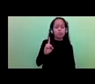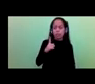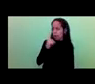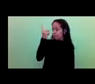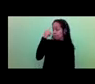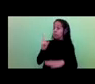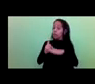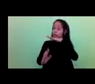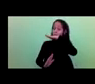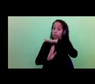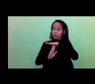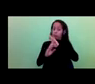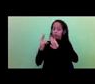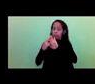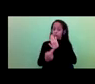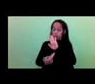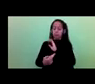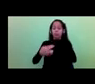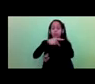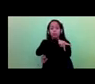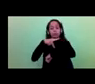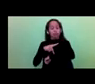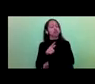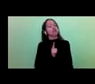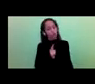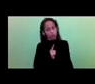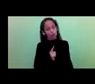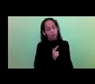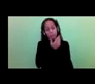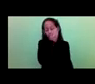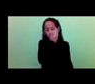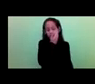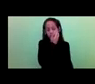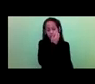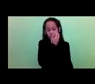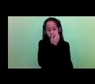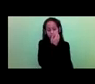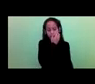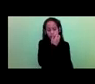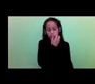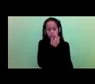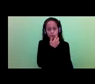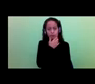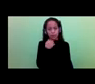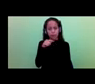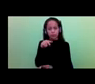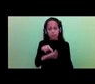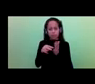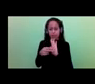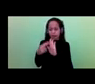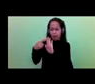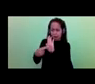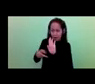limites, inclusive pedagógicos. E não estou dizendo que são negativos,